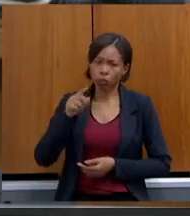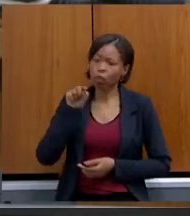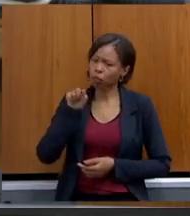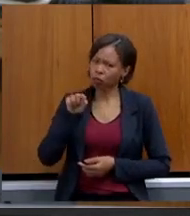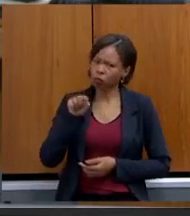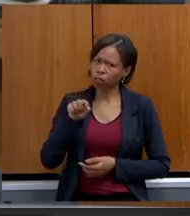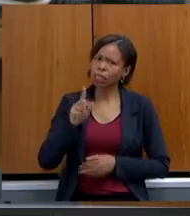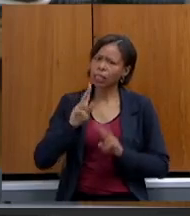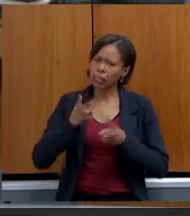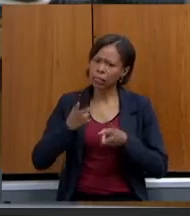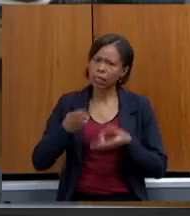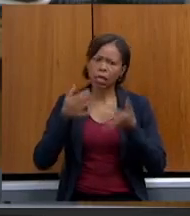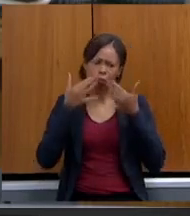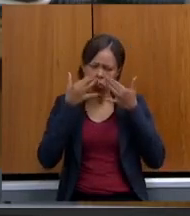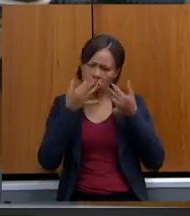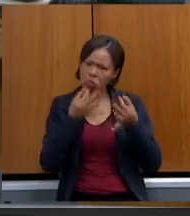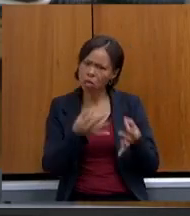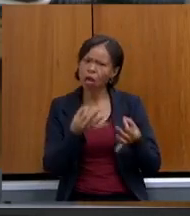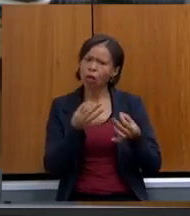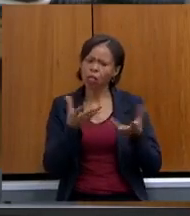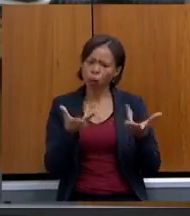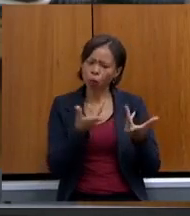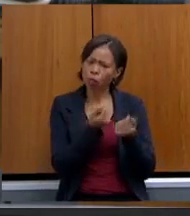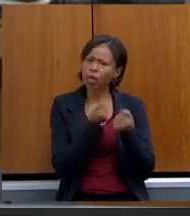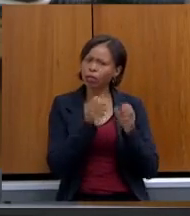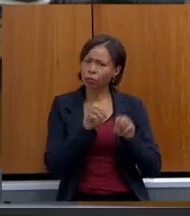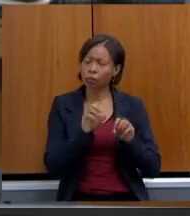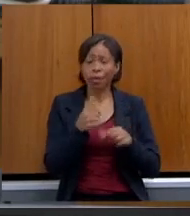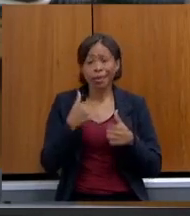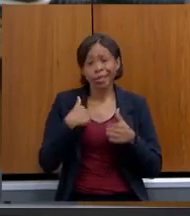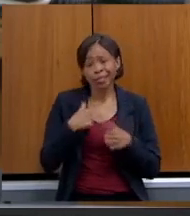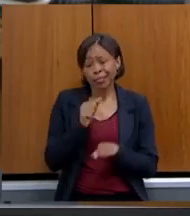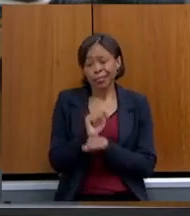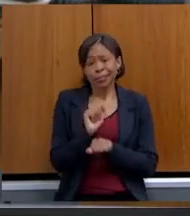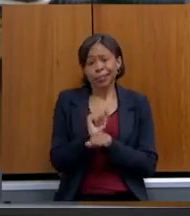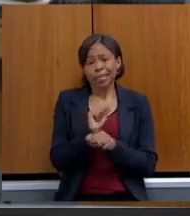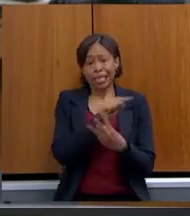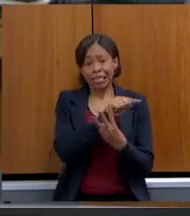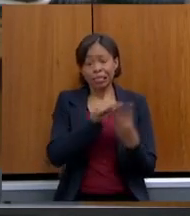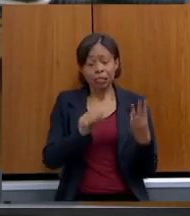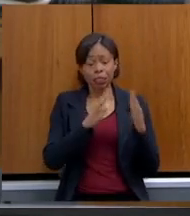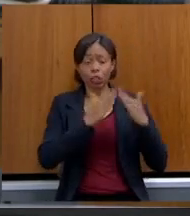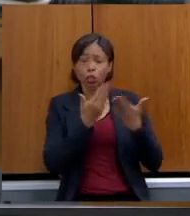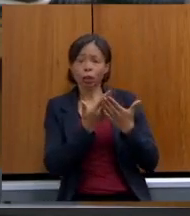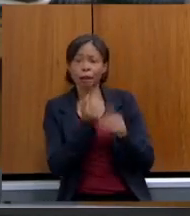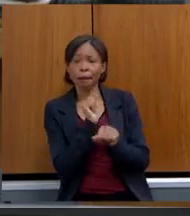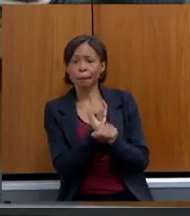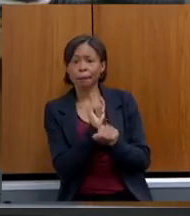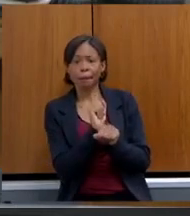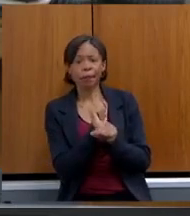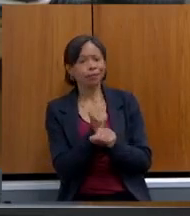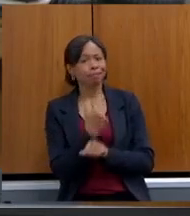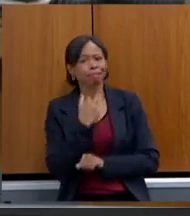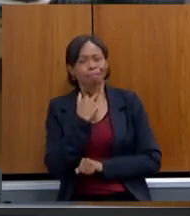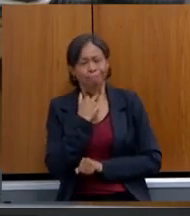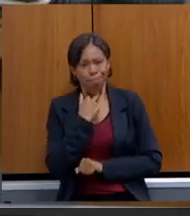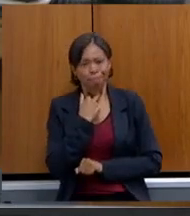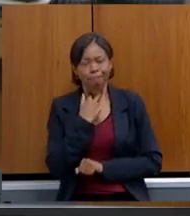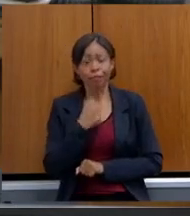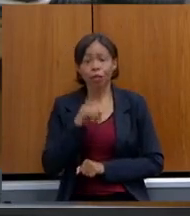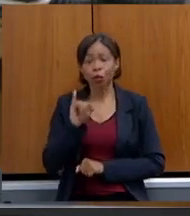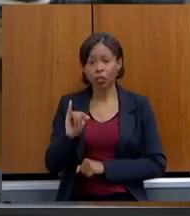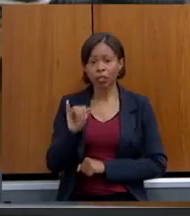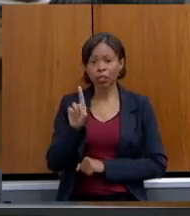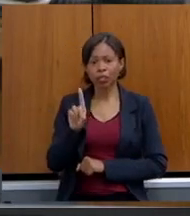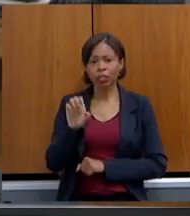ansiosa em relação à qualidade da educação eu não tinha condição de esperar mais nessas três escolas deputado e o Ideb